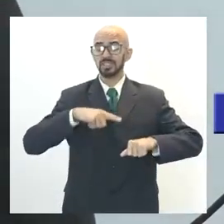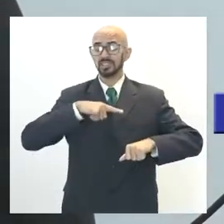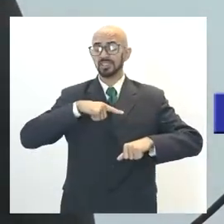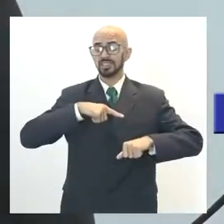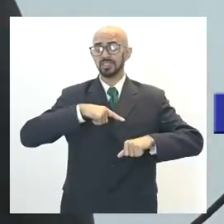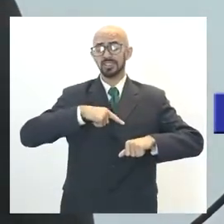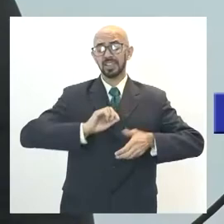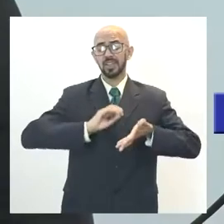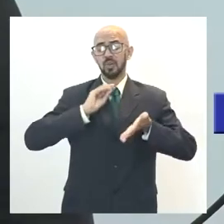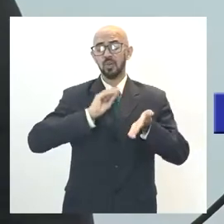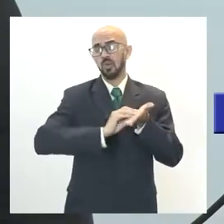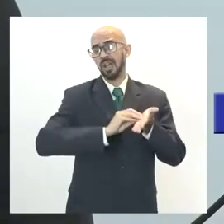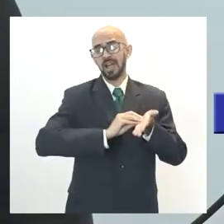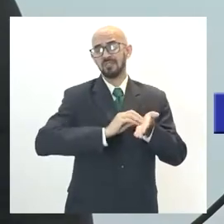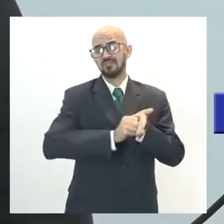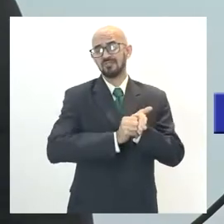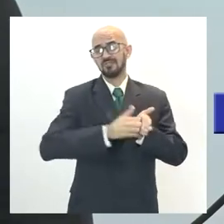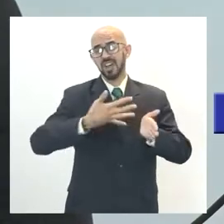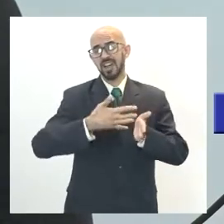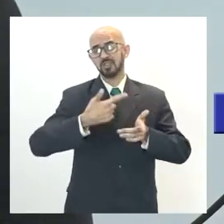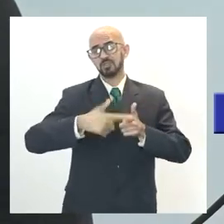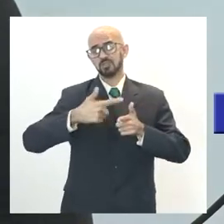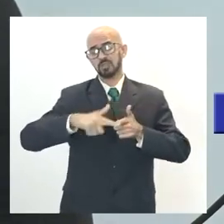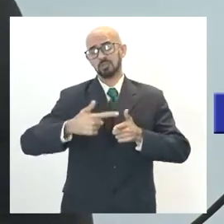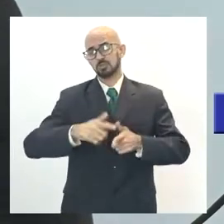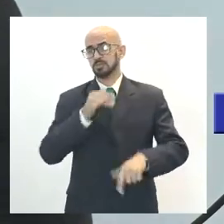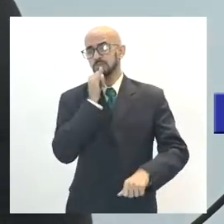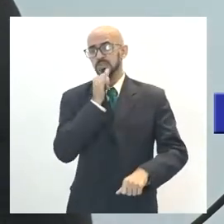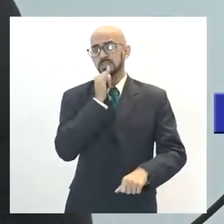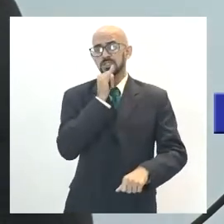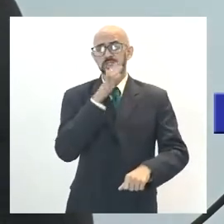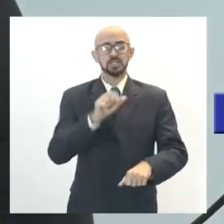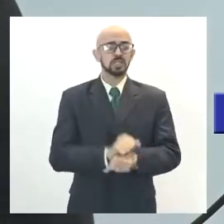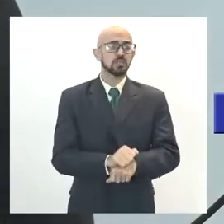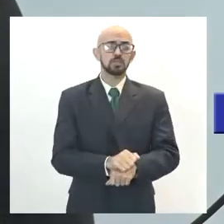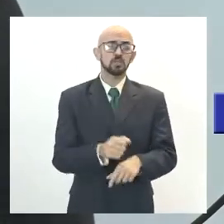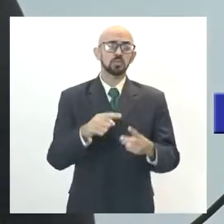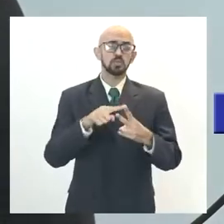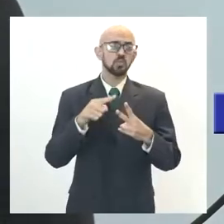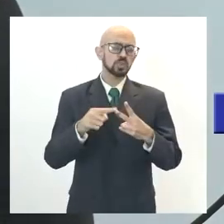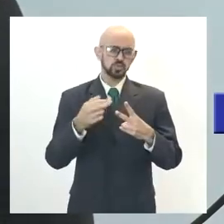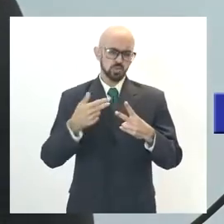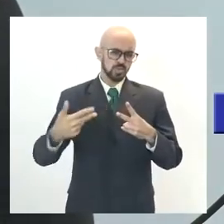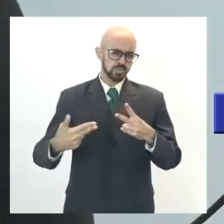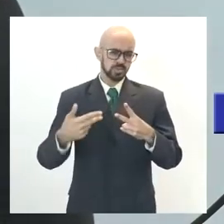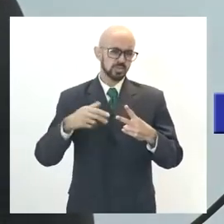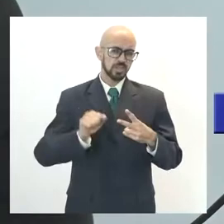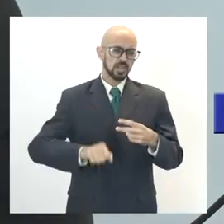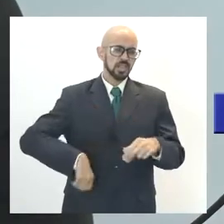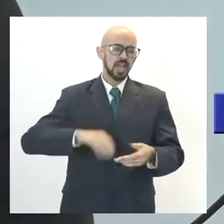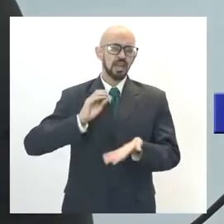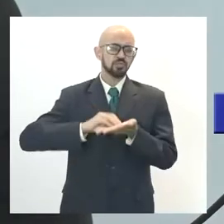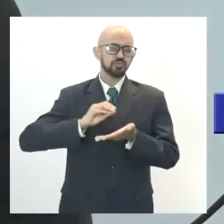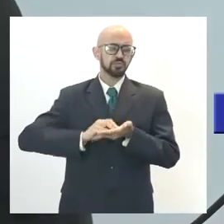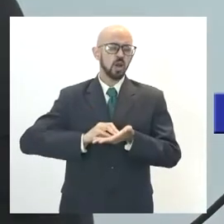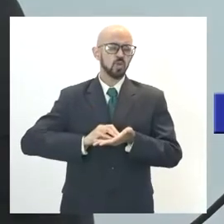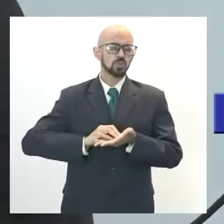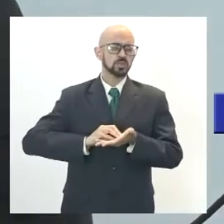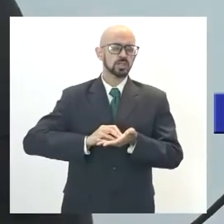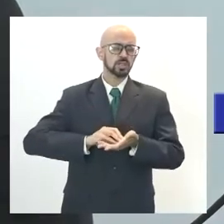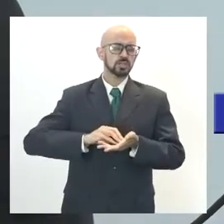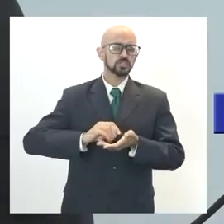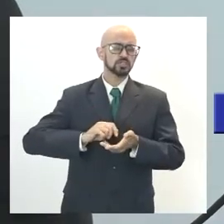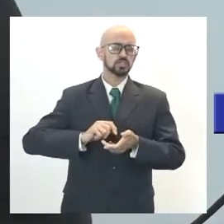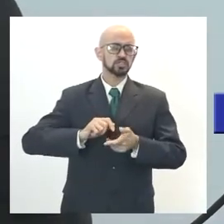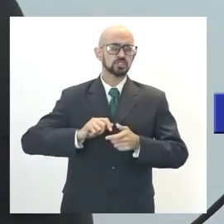problemas né vem trazendo uma série de problemas principalmente focar de duas questões que é a ineficiência nessa pode independência dos